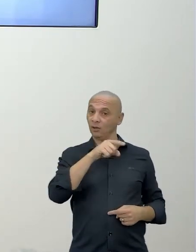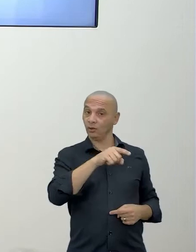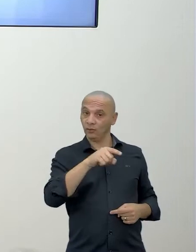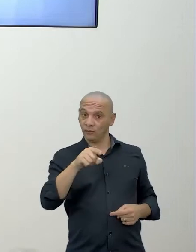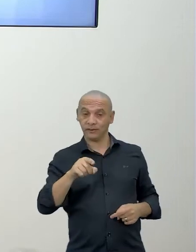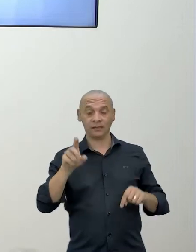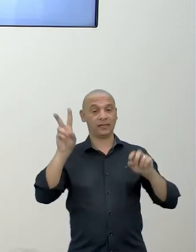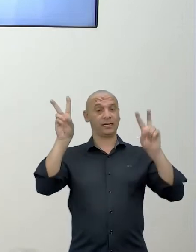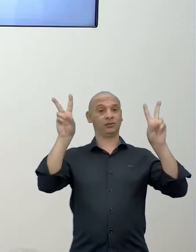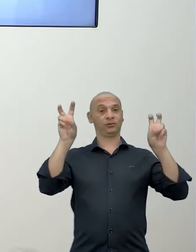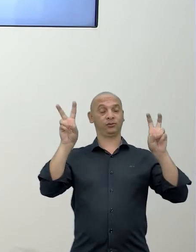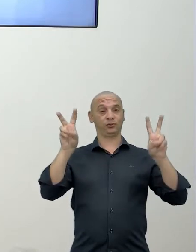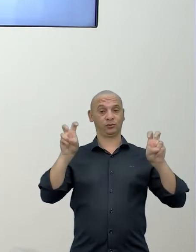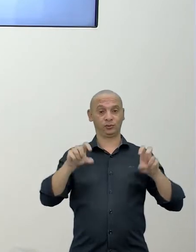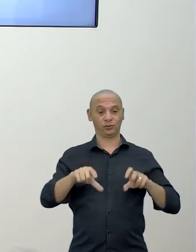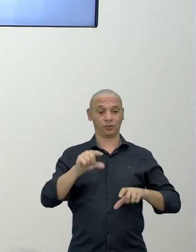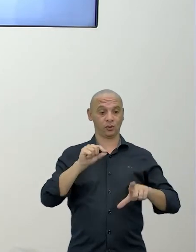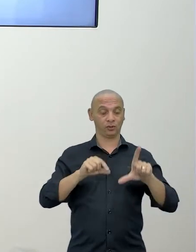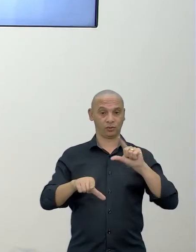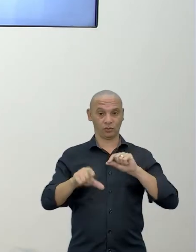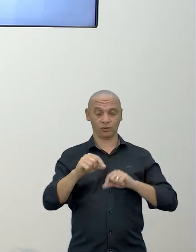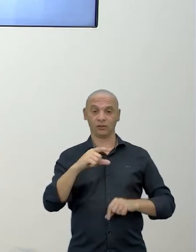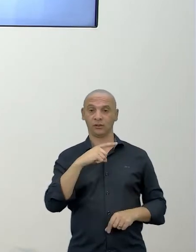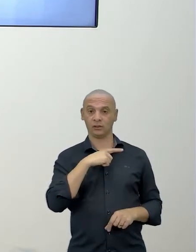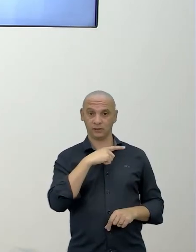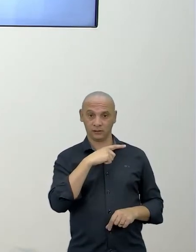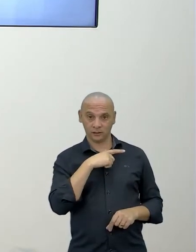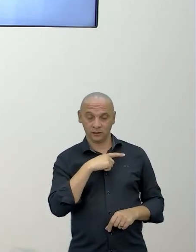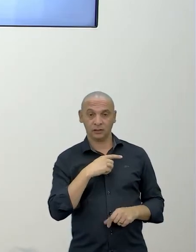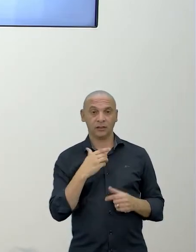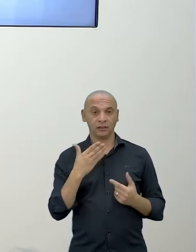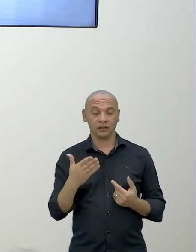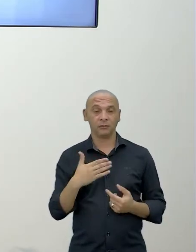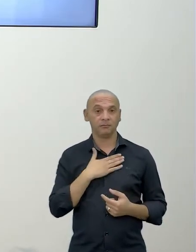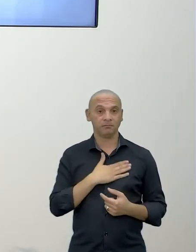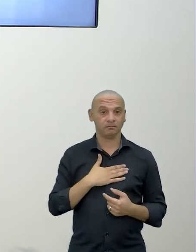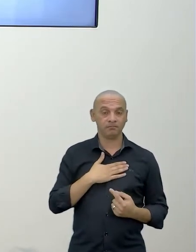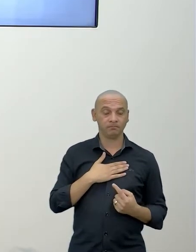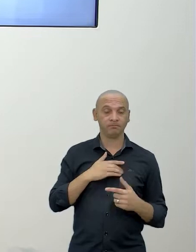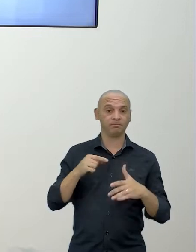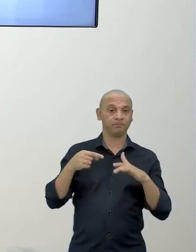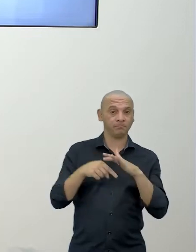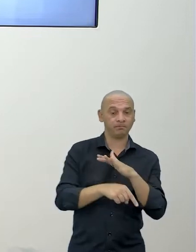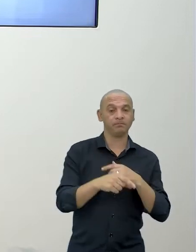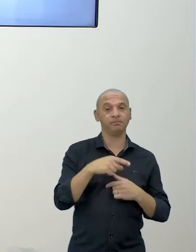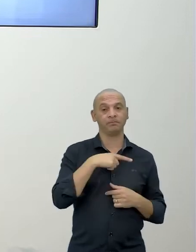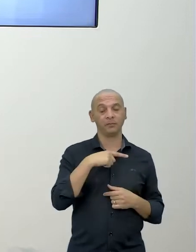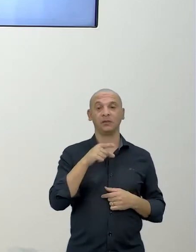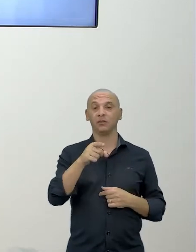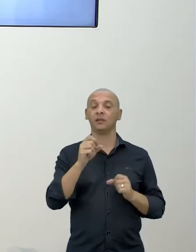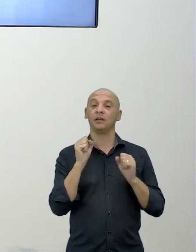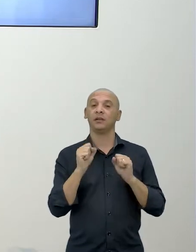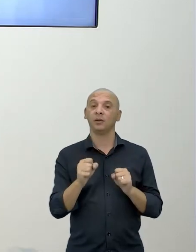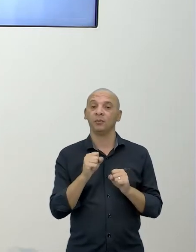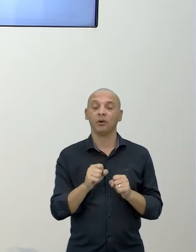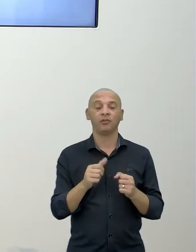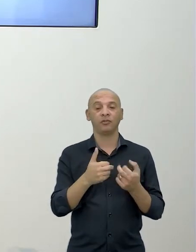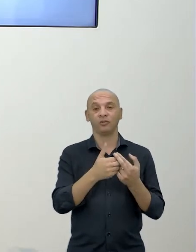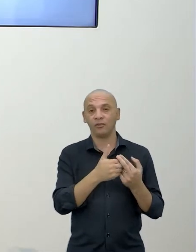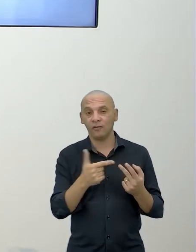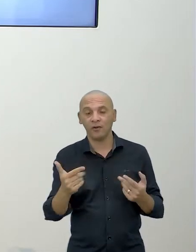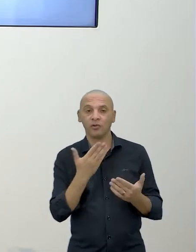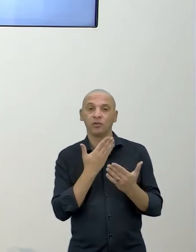aqui? Essa formulação de hipóteses nada mais é do que você pegar um desses assuntos, um desses temas que te